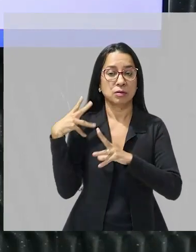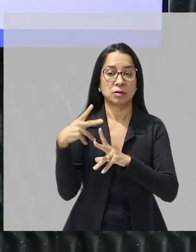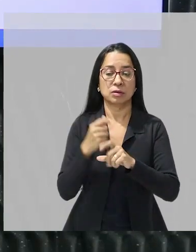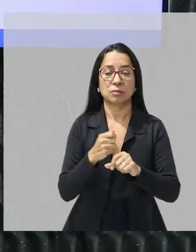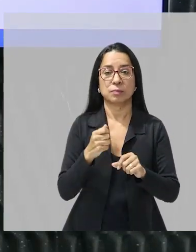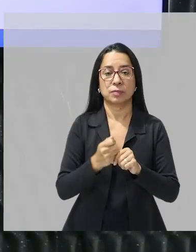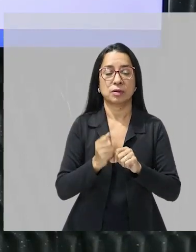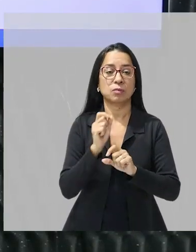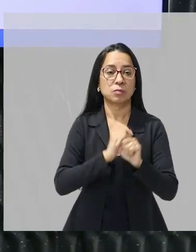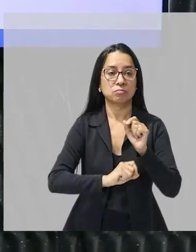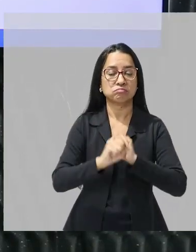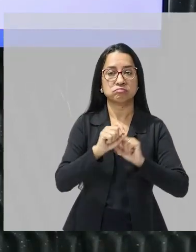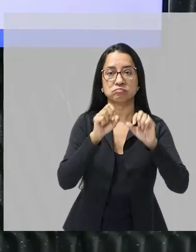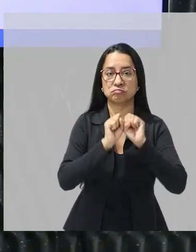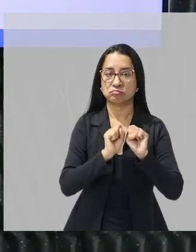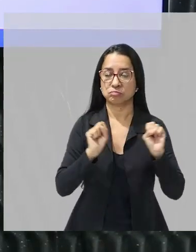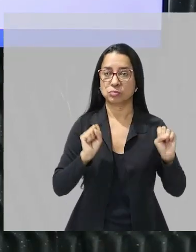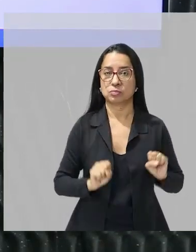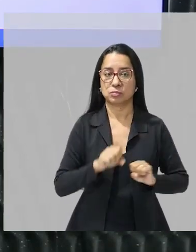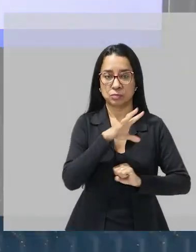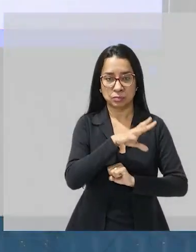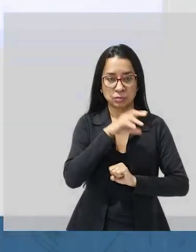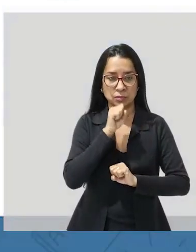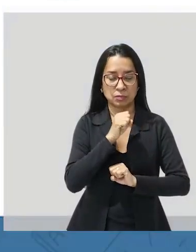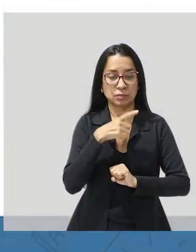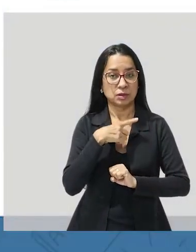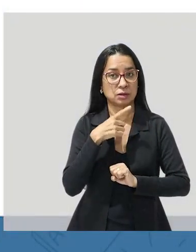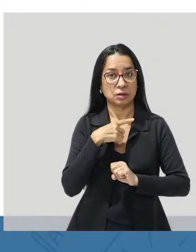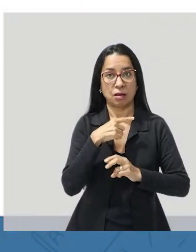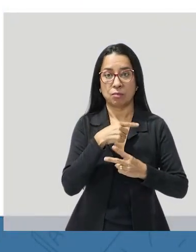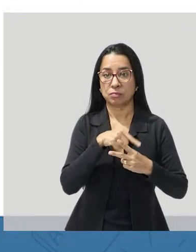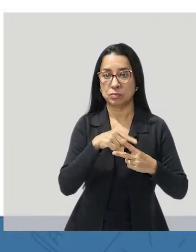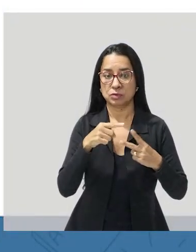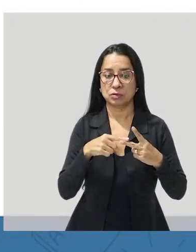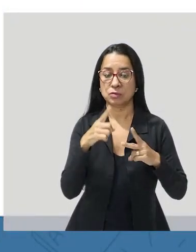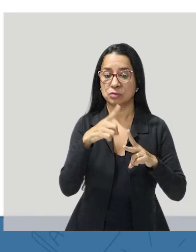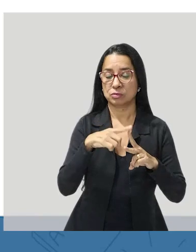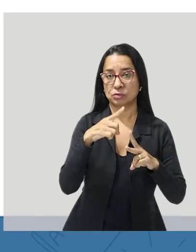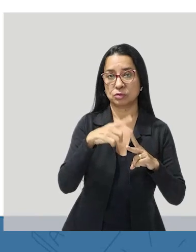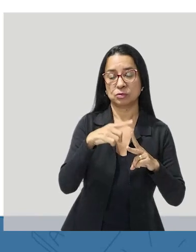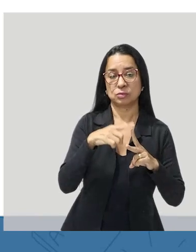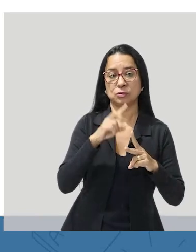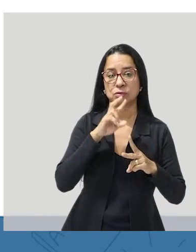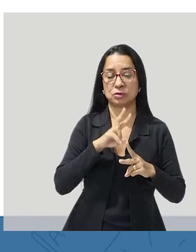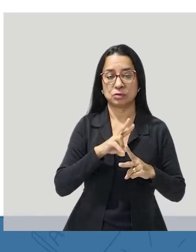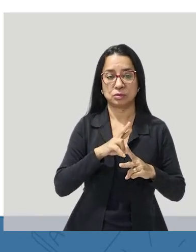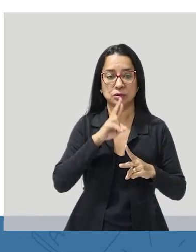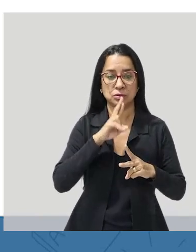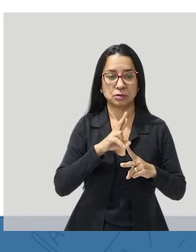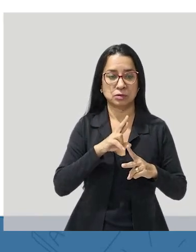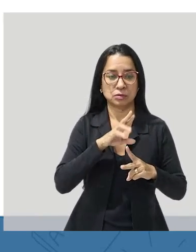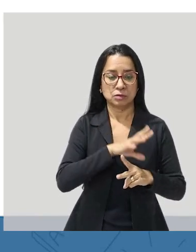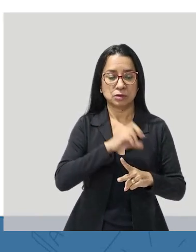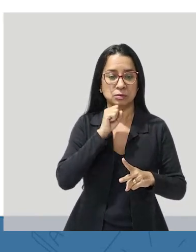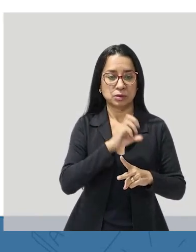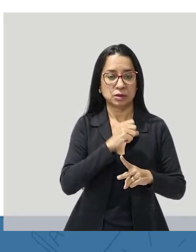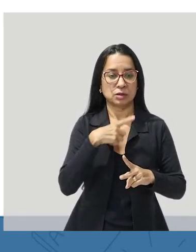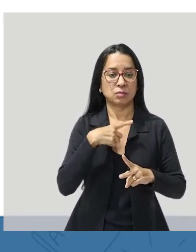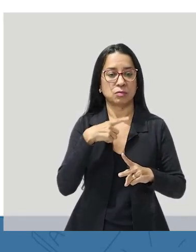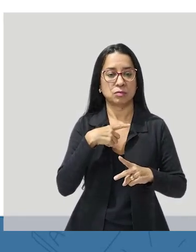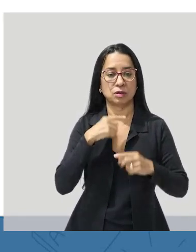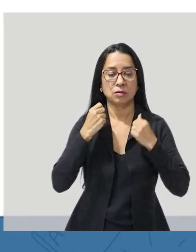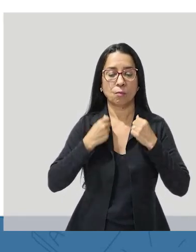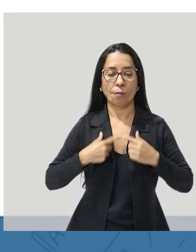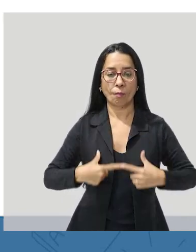só, nós temos dois tipos de respiração, tá, gente? Tem a respiração pulmonar, que é aquela que a gente já está